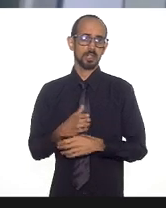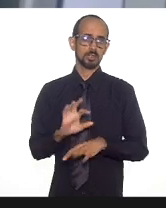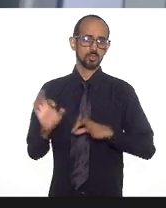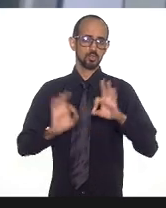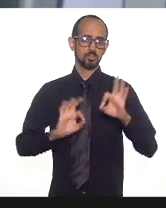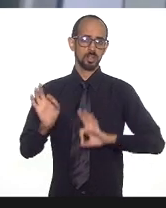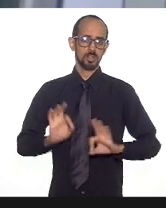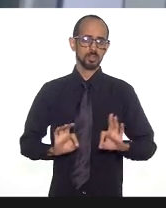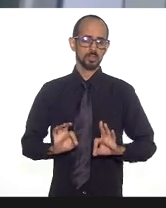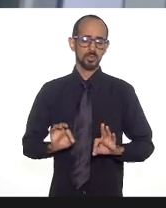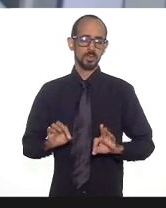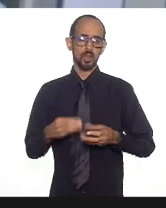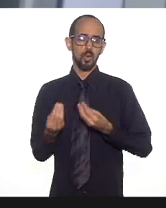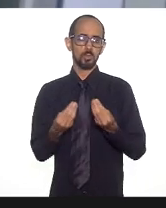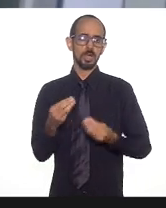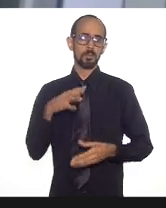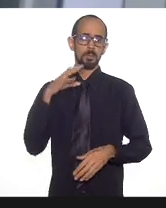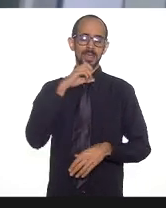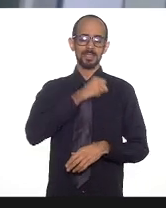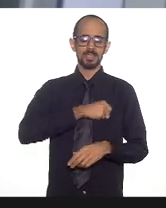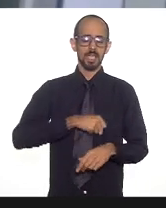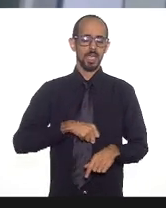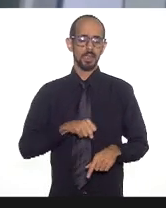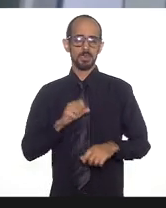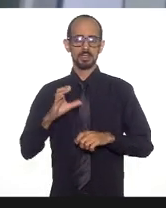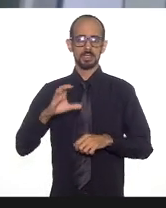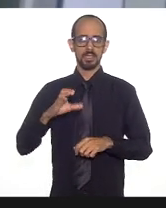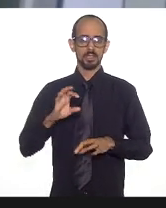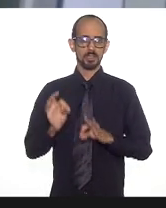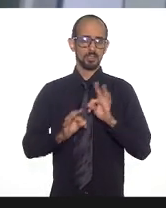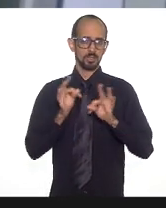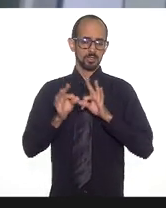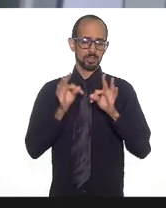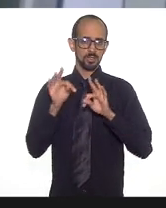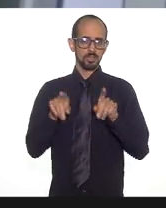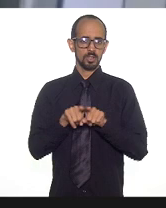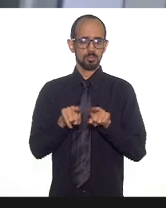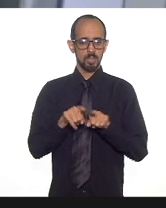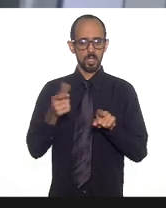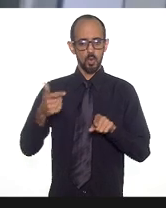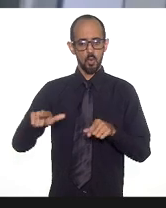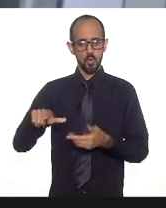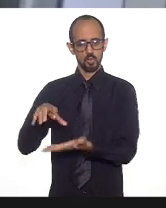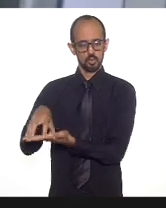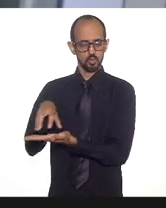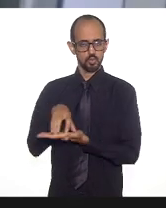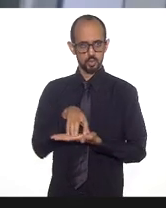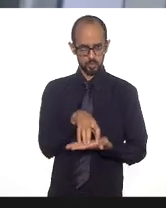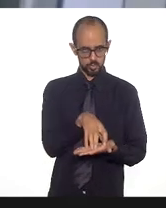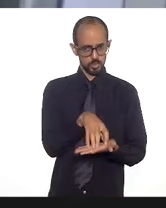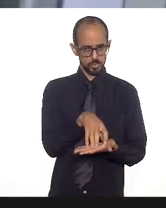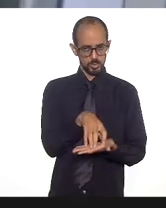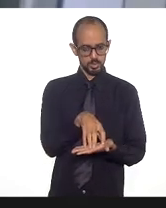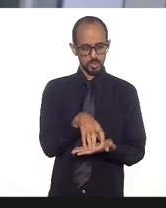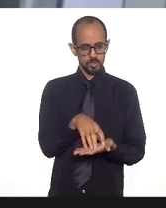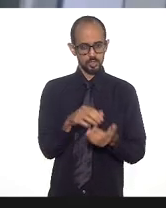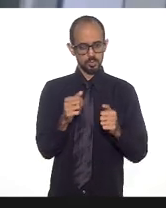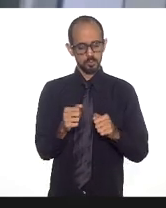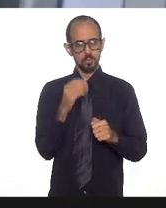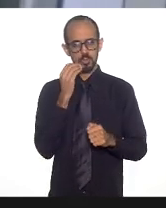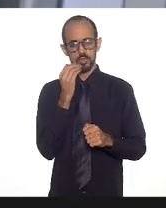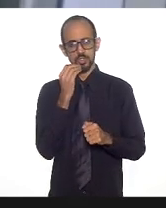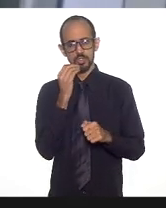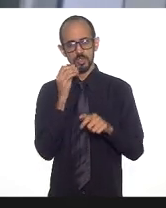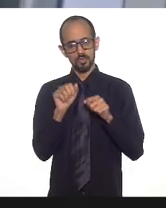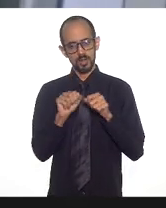o lugar da ciência e tecnologia e dos órgãos e entidades vinculadas a essa área. Então, Flávio, a gente podia planejar uma audiência sobre essa, com mais tempo,